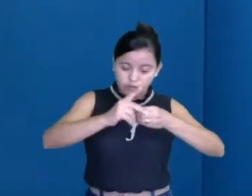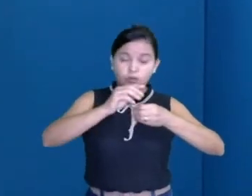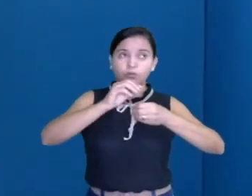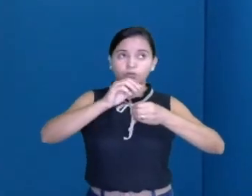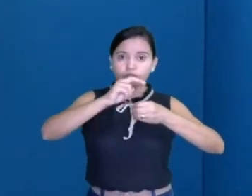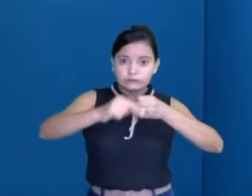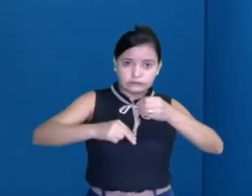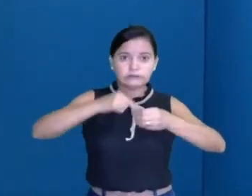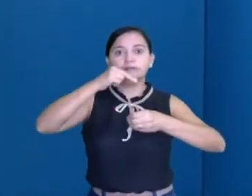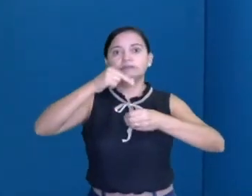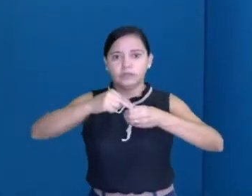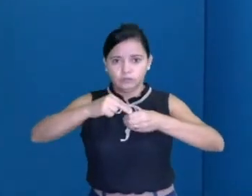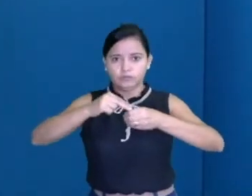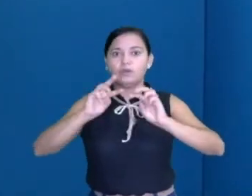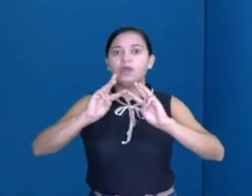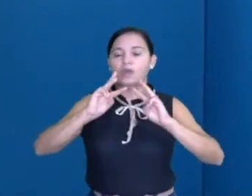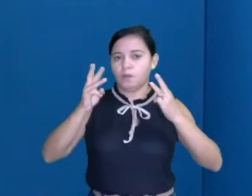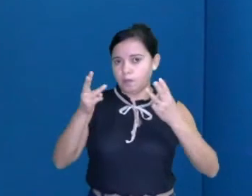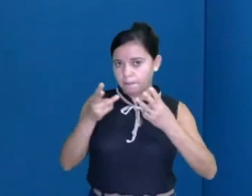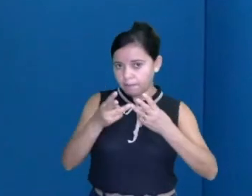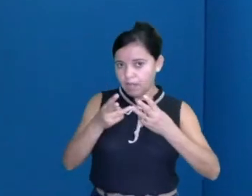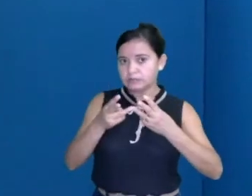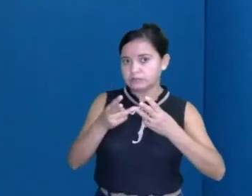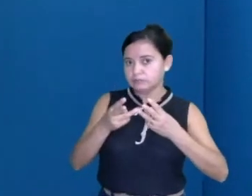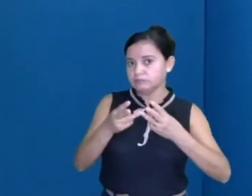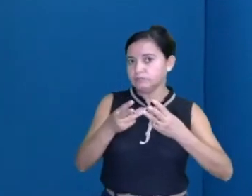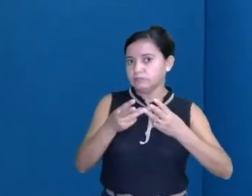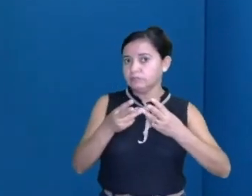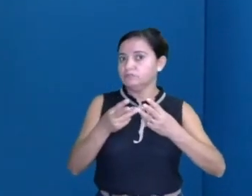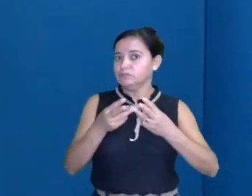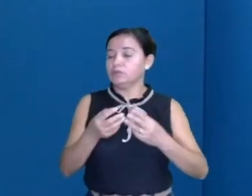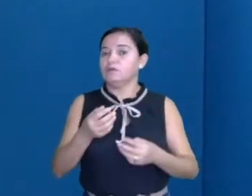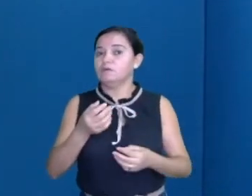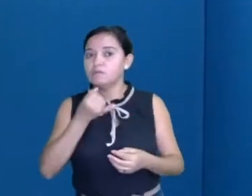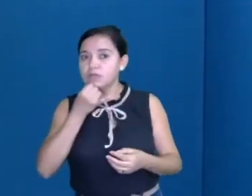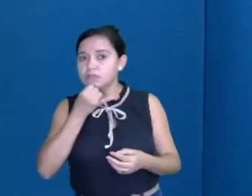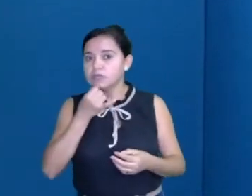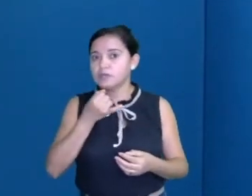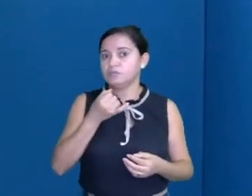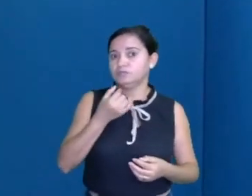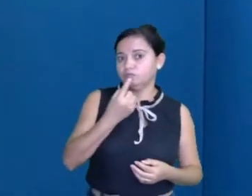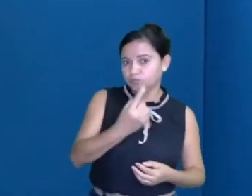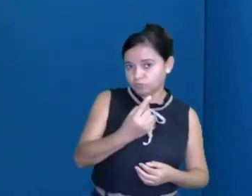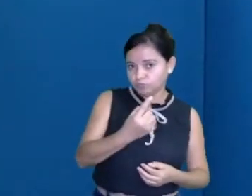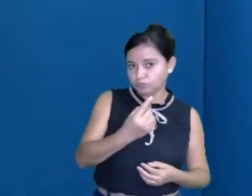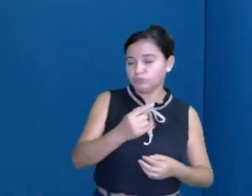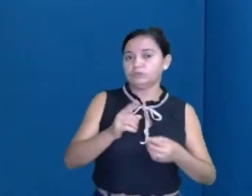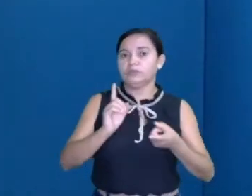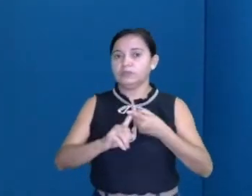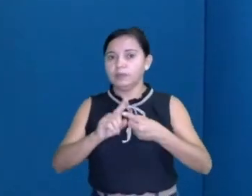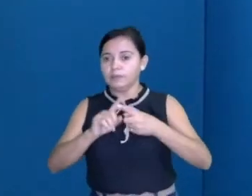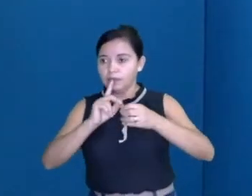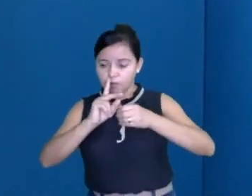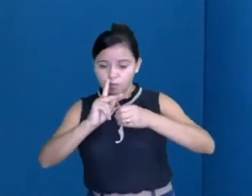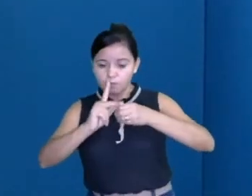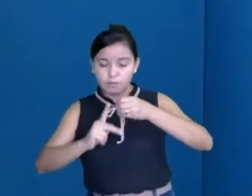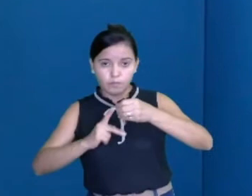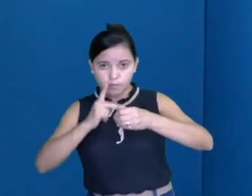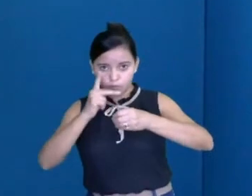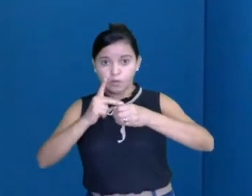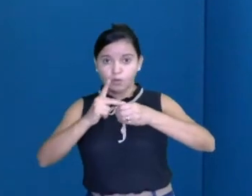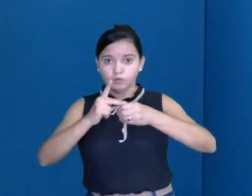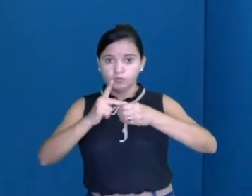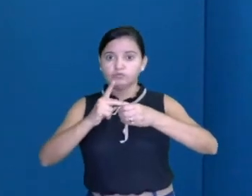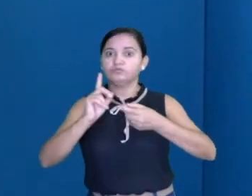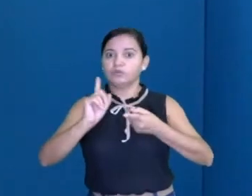desprezível, mas uma massa que ela é considerável. E geralmente essa massa é considerável como sendo 1, tanto para prótons e tanto para nêutrons.